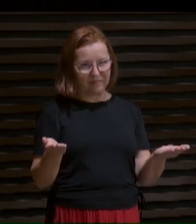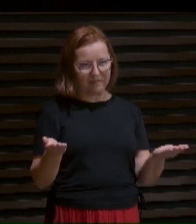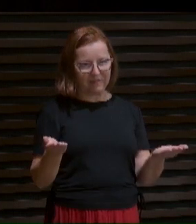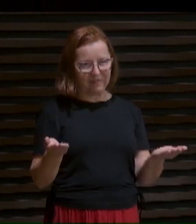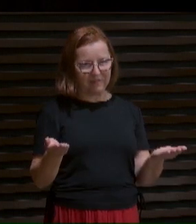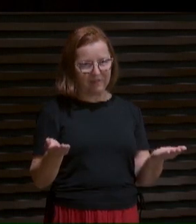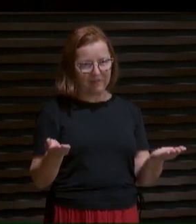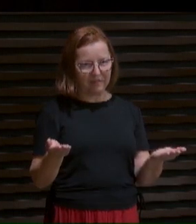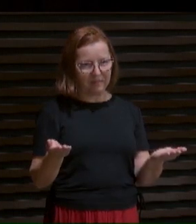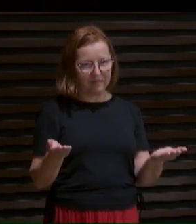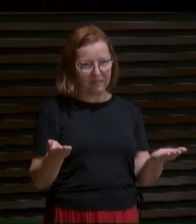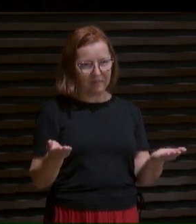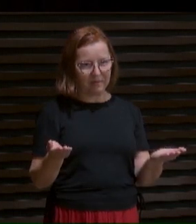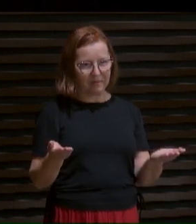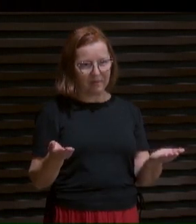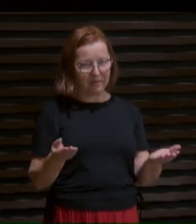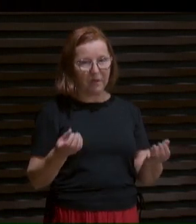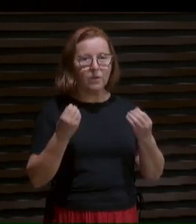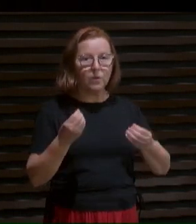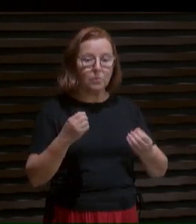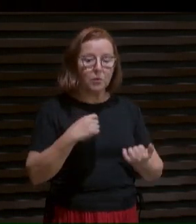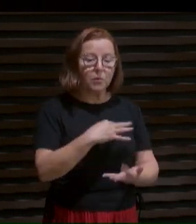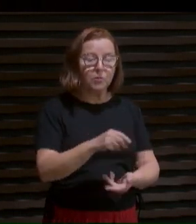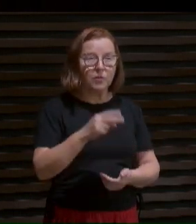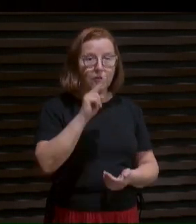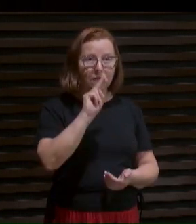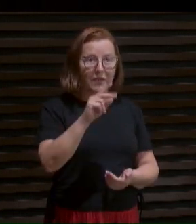Como é que o mundo vai ler a sua vida? Em mim.